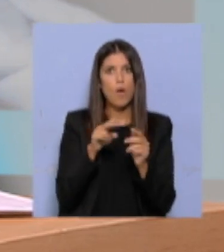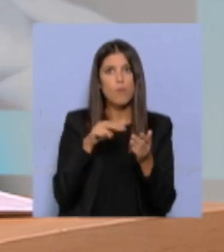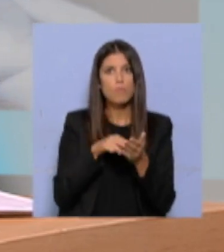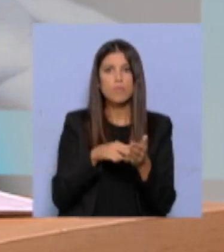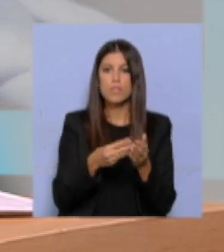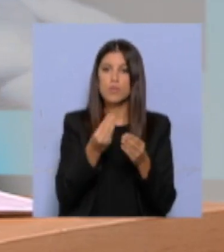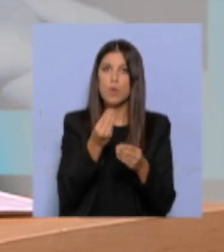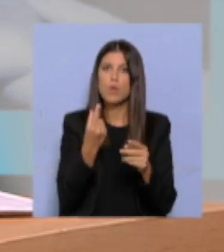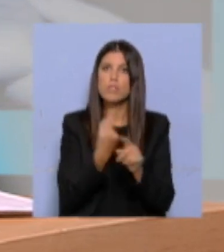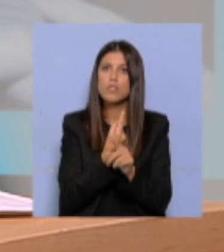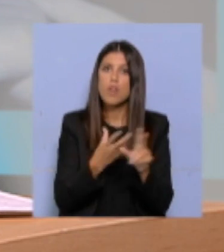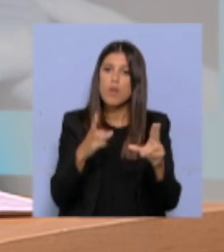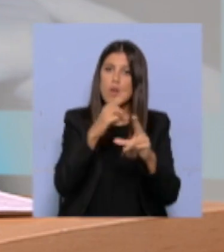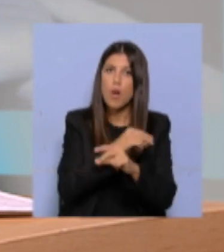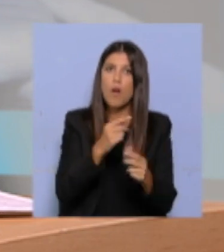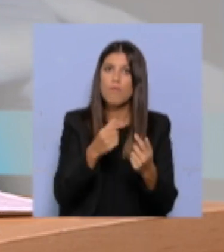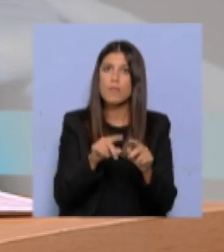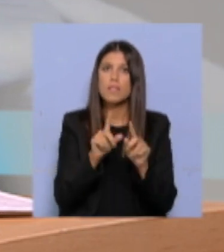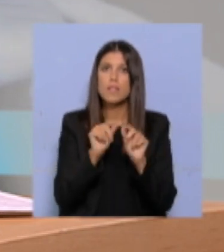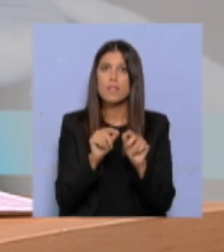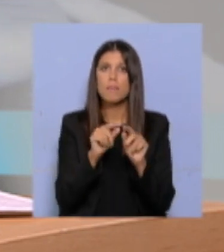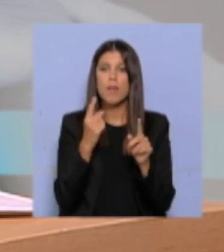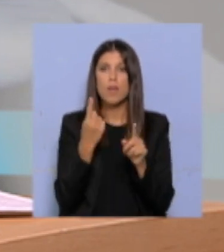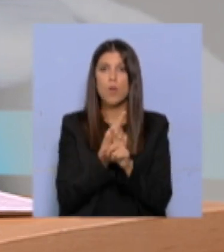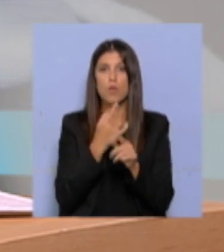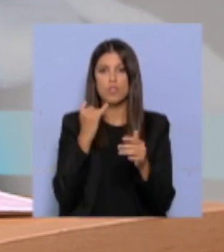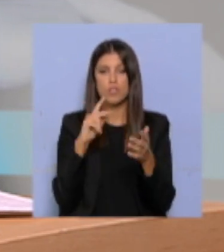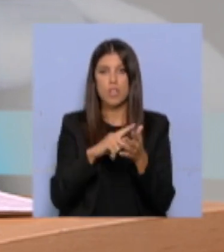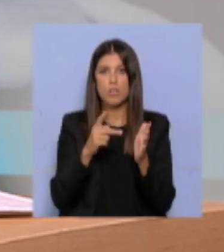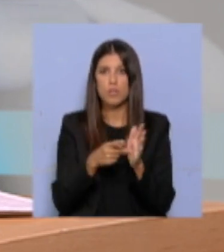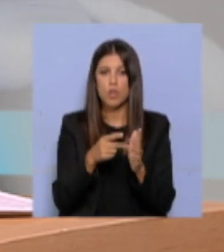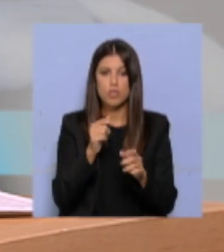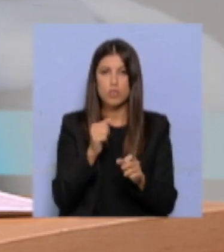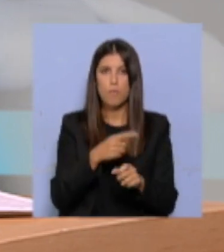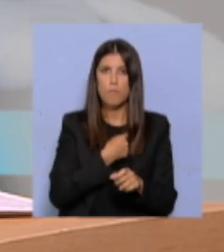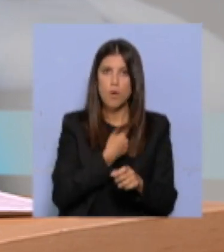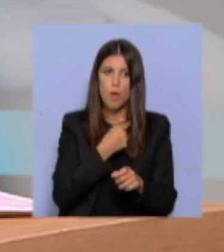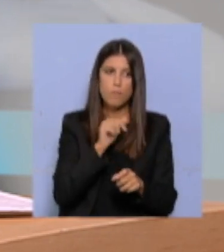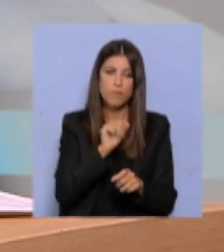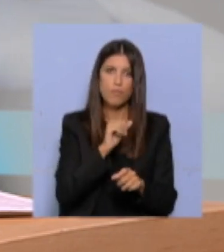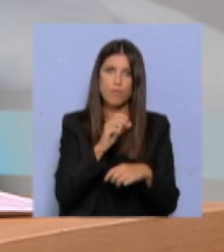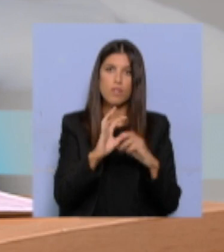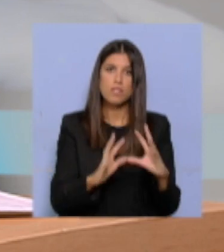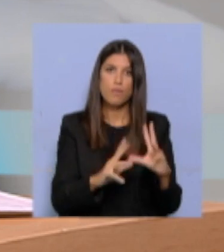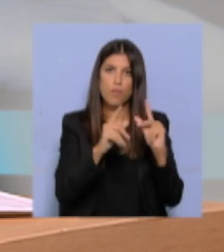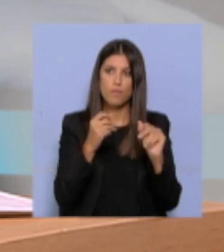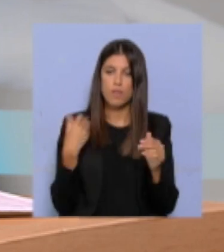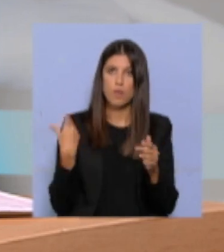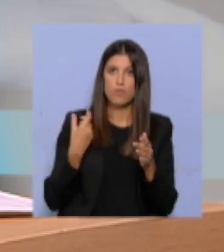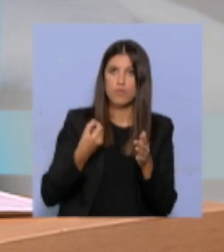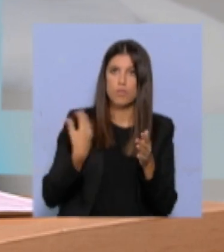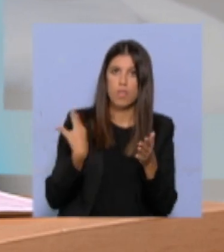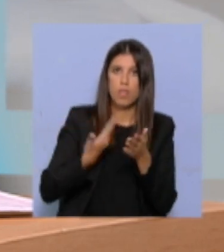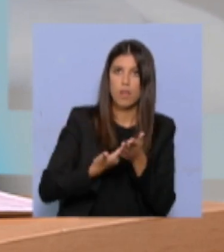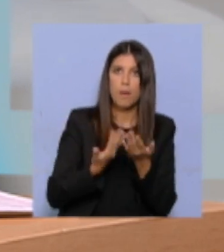produtos inovadores, inclusivamente com aplicações tecnológicas próprias que foram sendo desenvolvidas nestes últimos anos. Ou seja, não